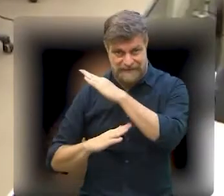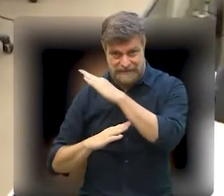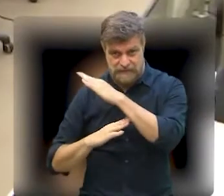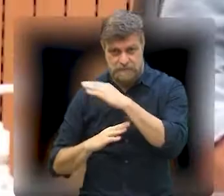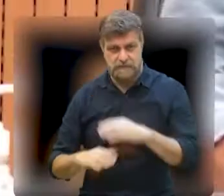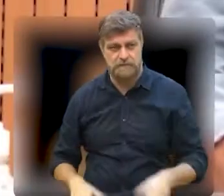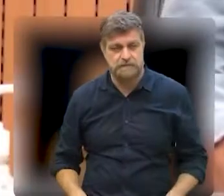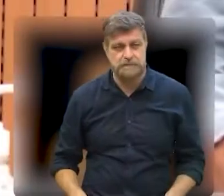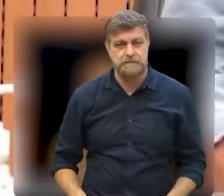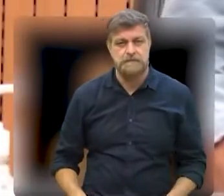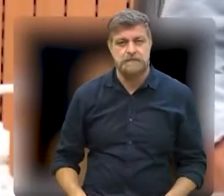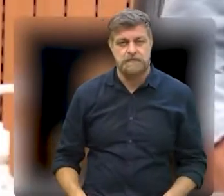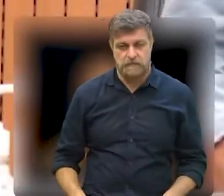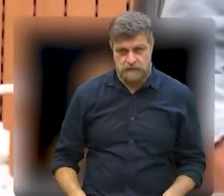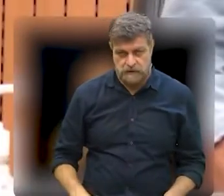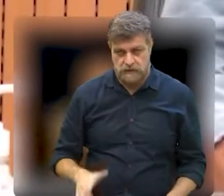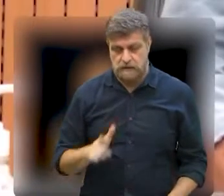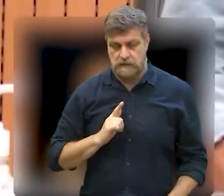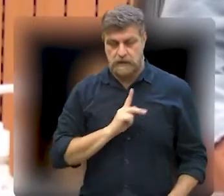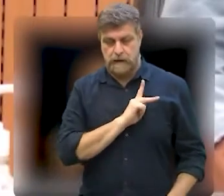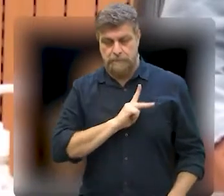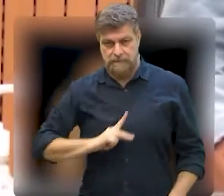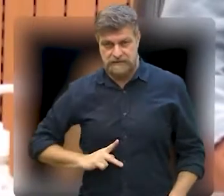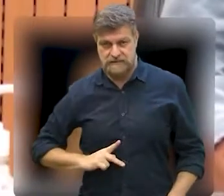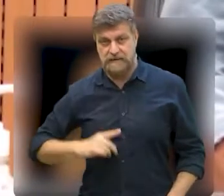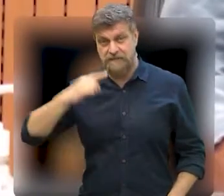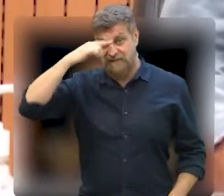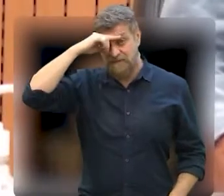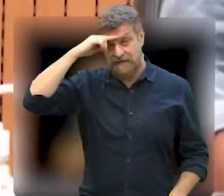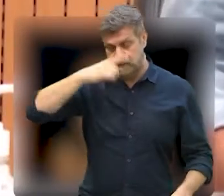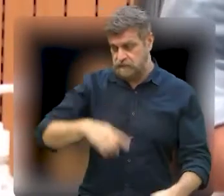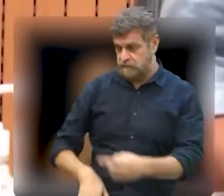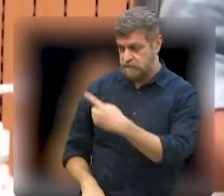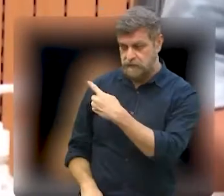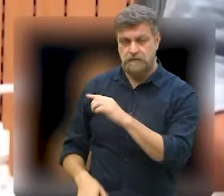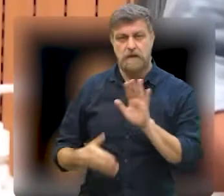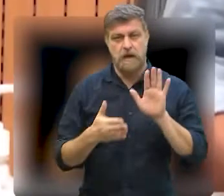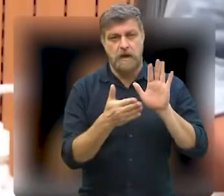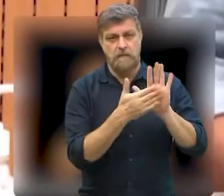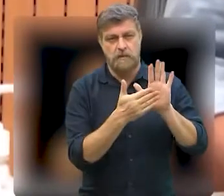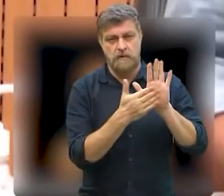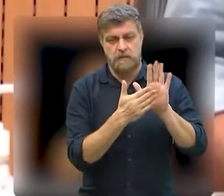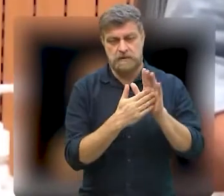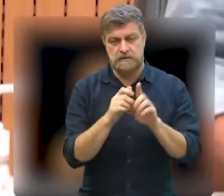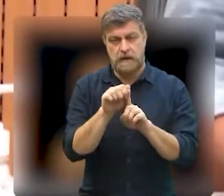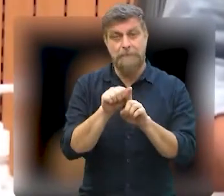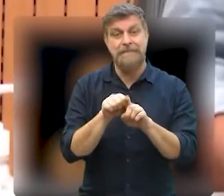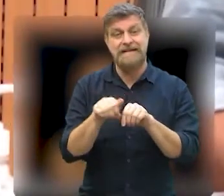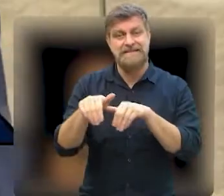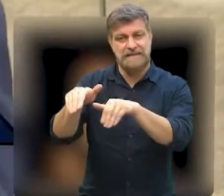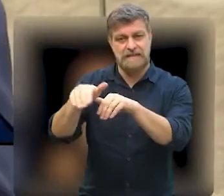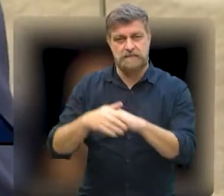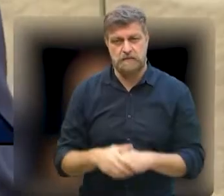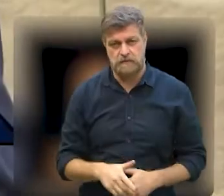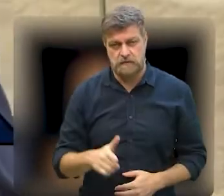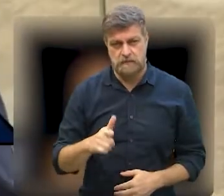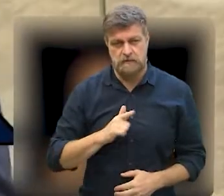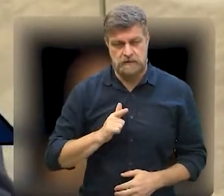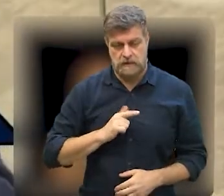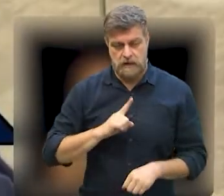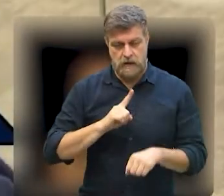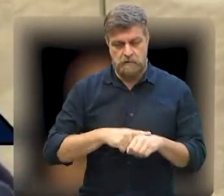de Campinas. A frente parlamentar, presidida por Felipe Marquesi, foi proposta por ele no mês de setembro. Ela